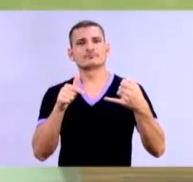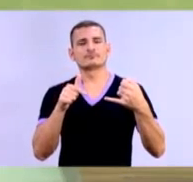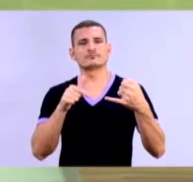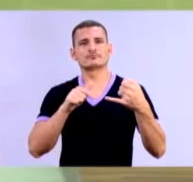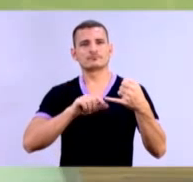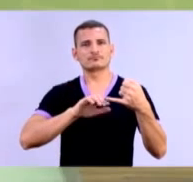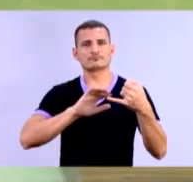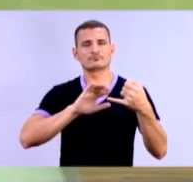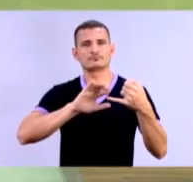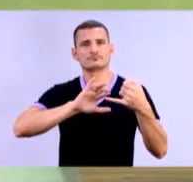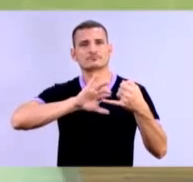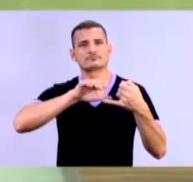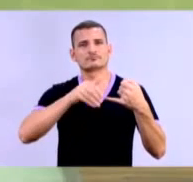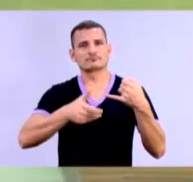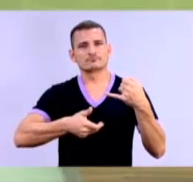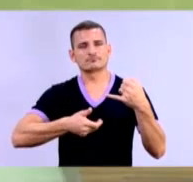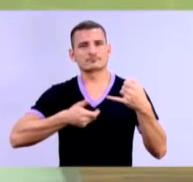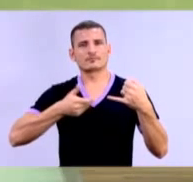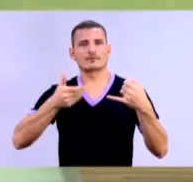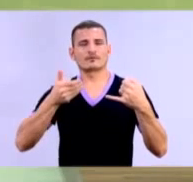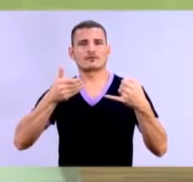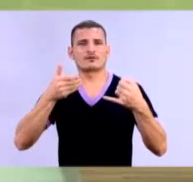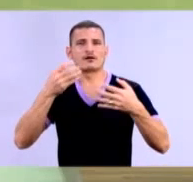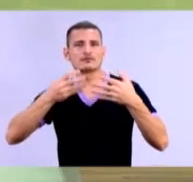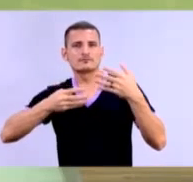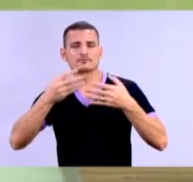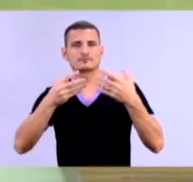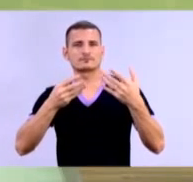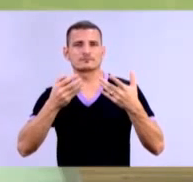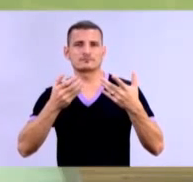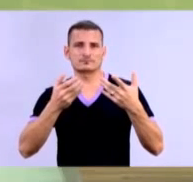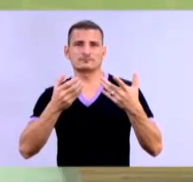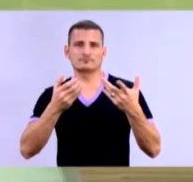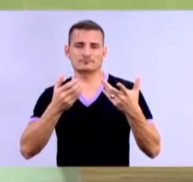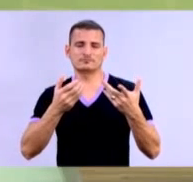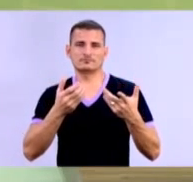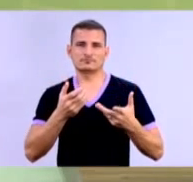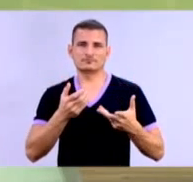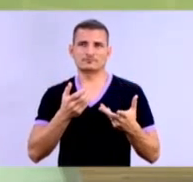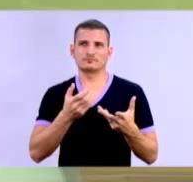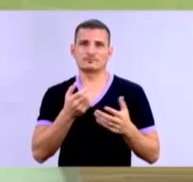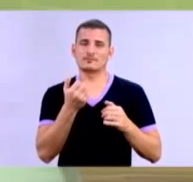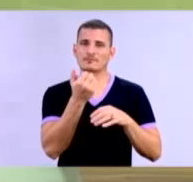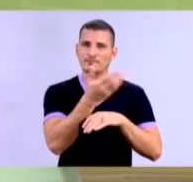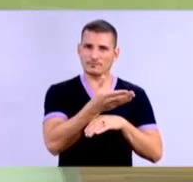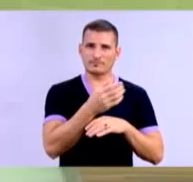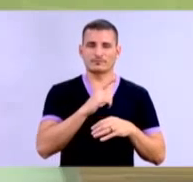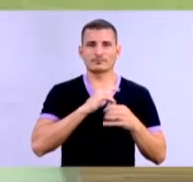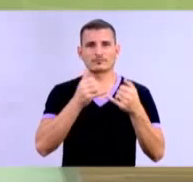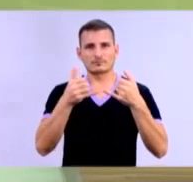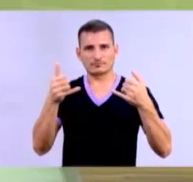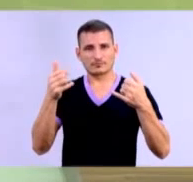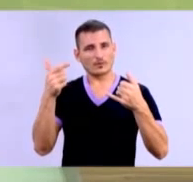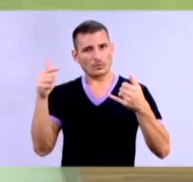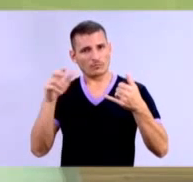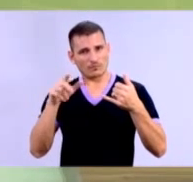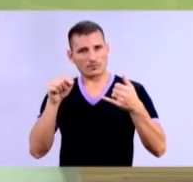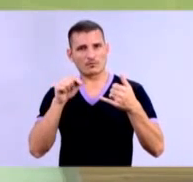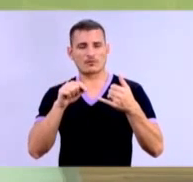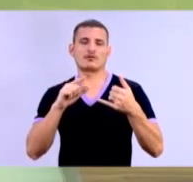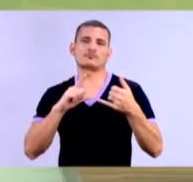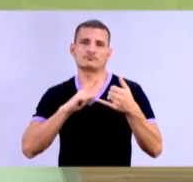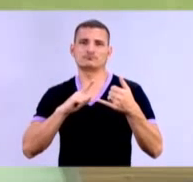contra interferências eletromagnéticas externas. Existe uma outra categoria de cabo que faz exatamente essa